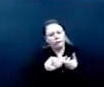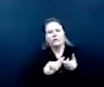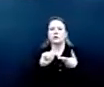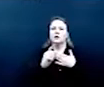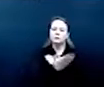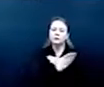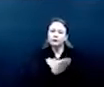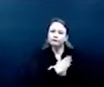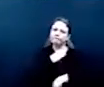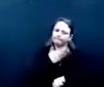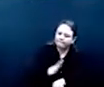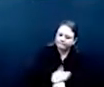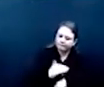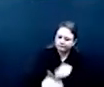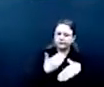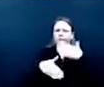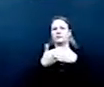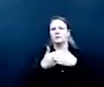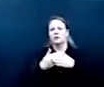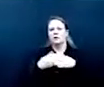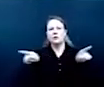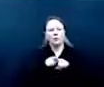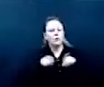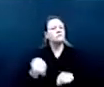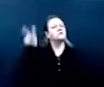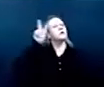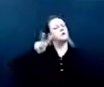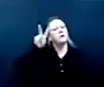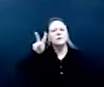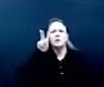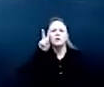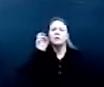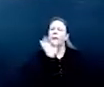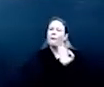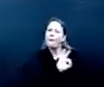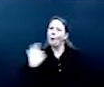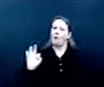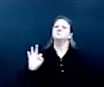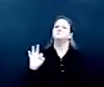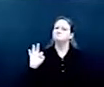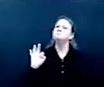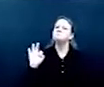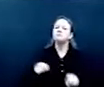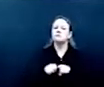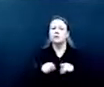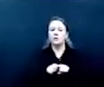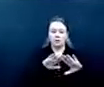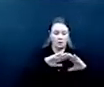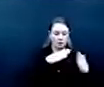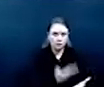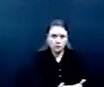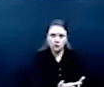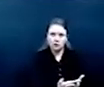na formação, né? E lógico que as lembranças são ótimas porque a escola